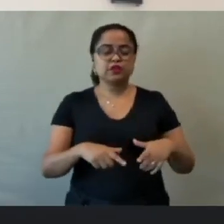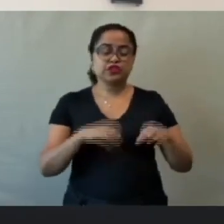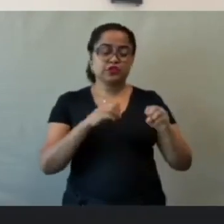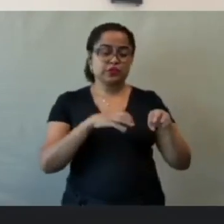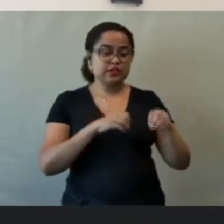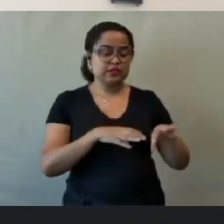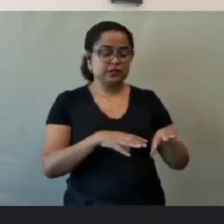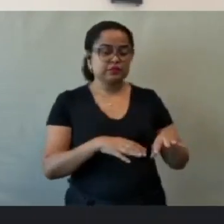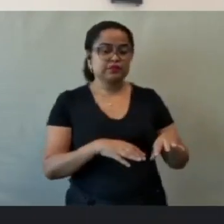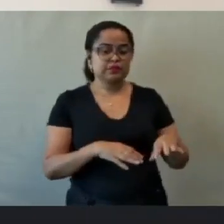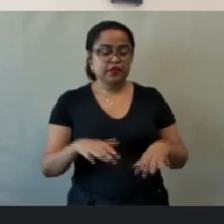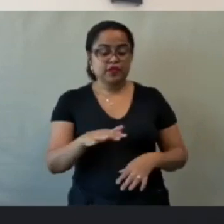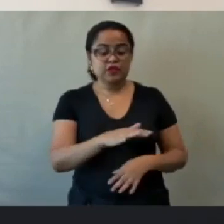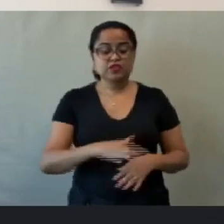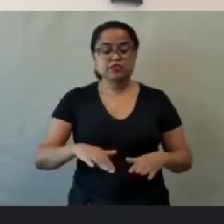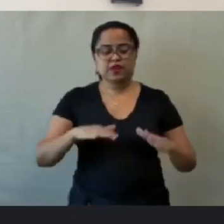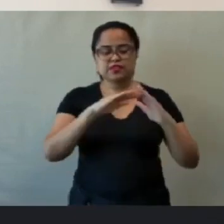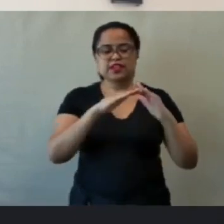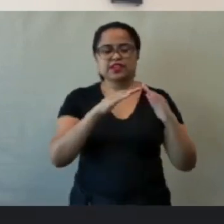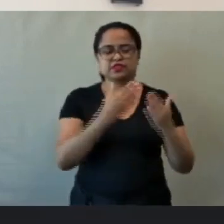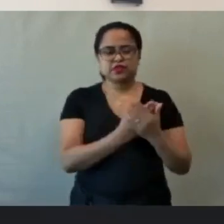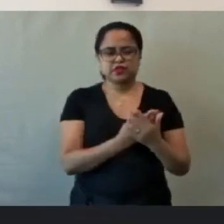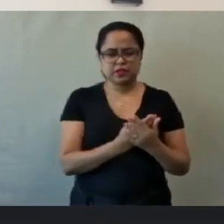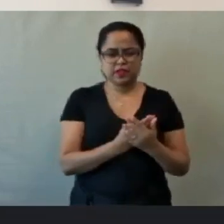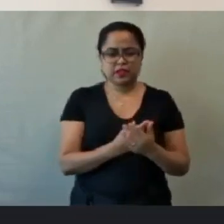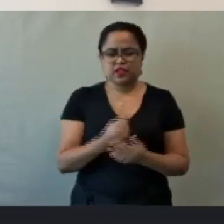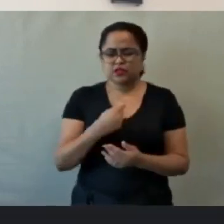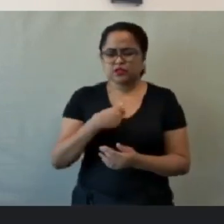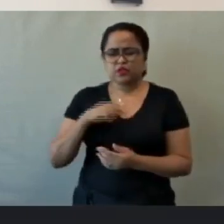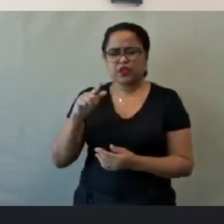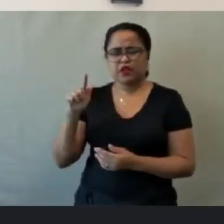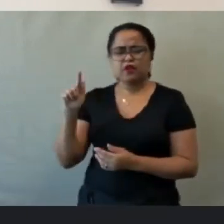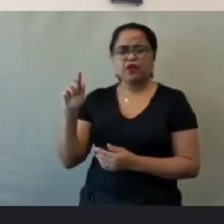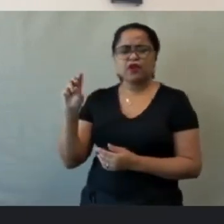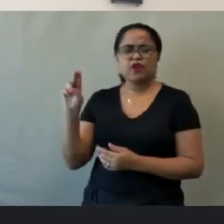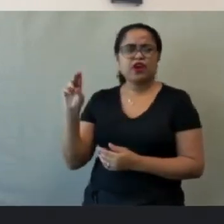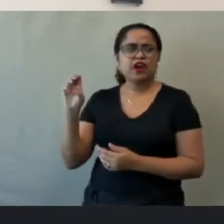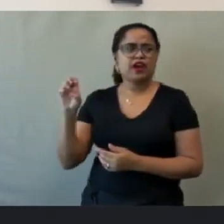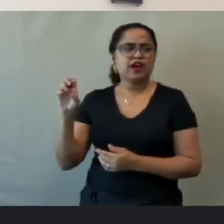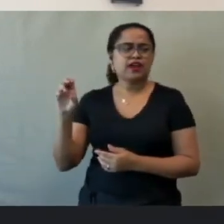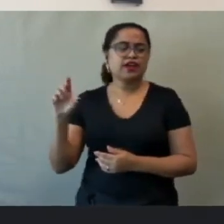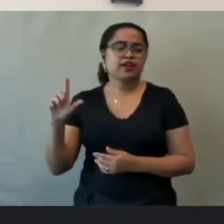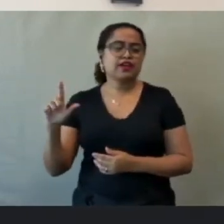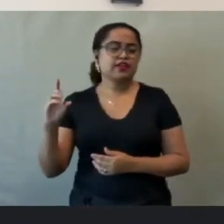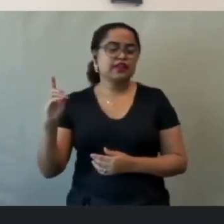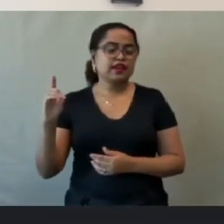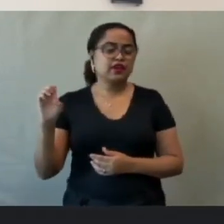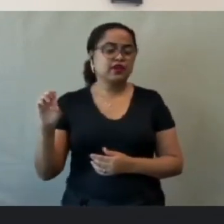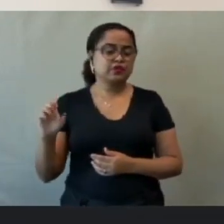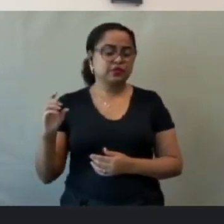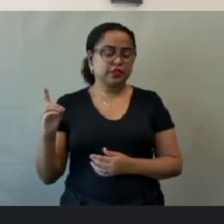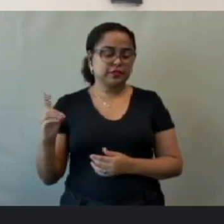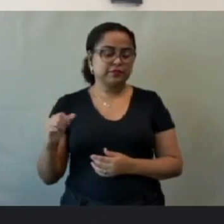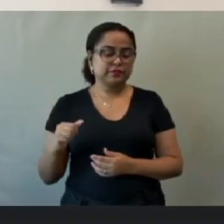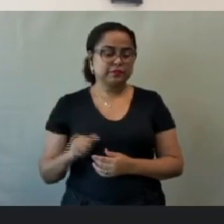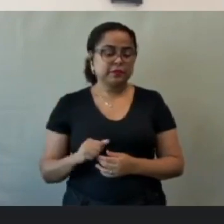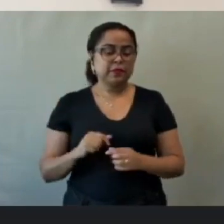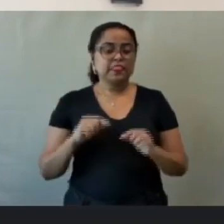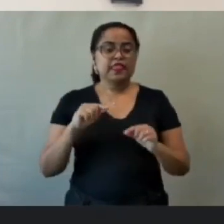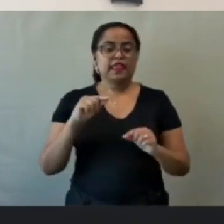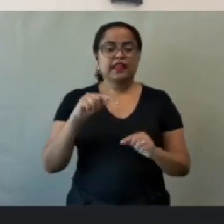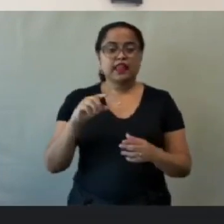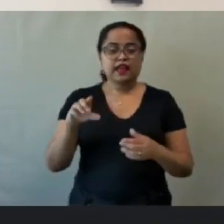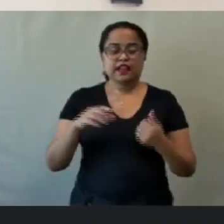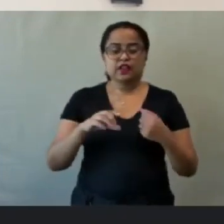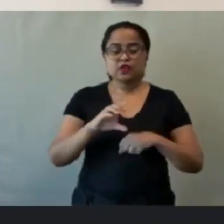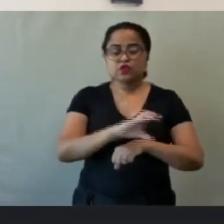escola. Quem está dizendo isso não sou eu, Gelda, e não é a CNTE. Quem está dizendo isso é a Constituição Federal. Lá no